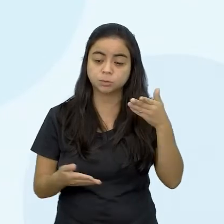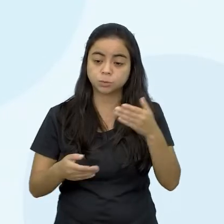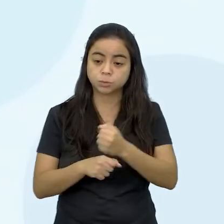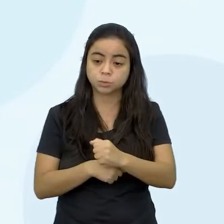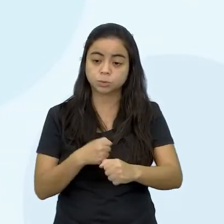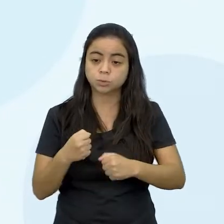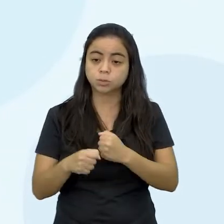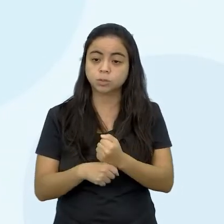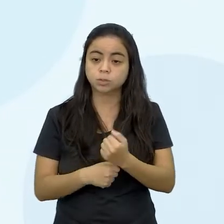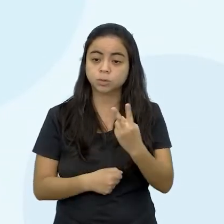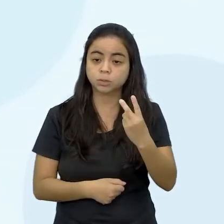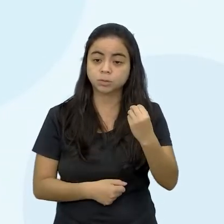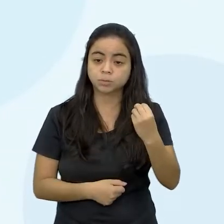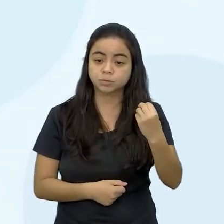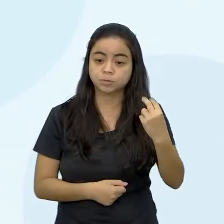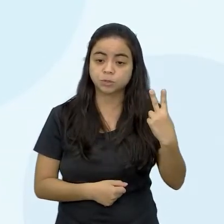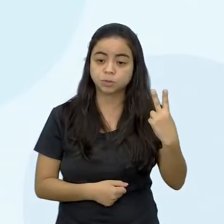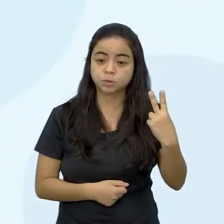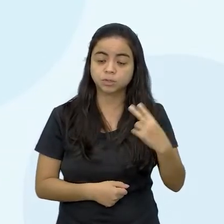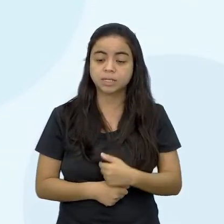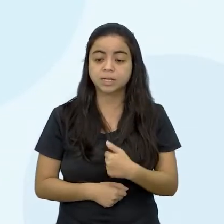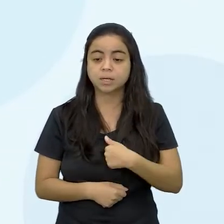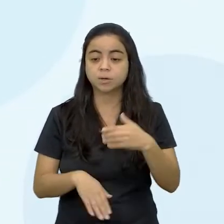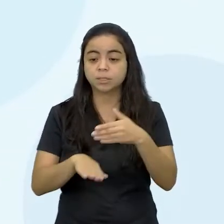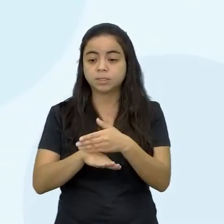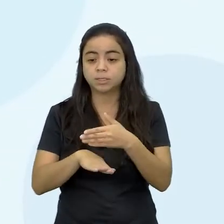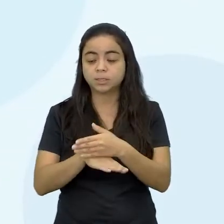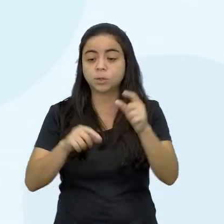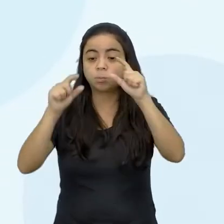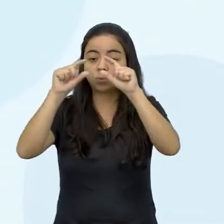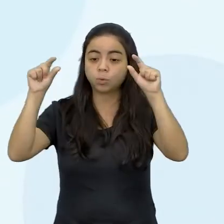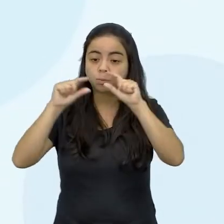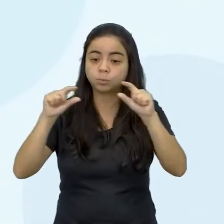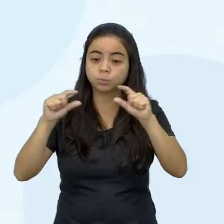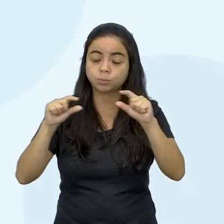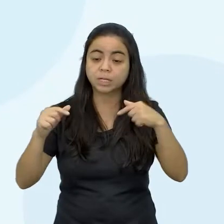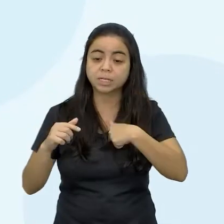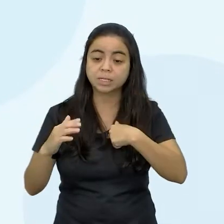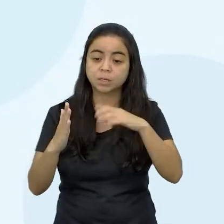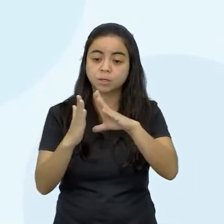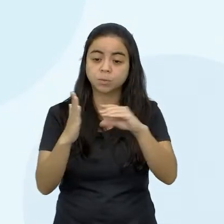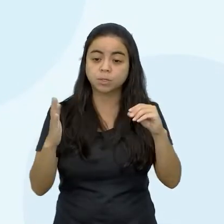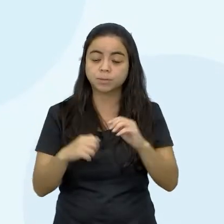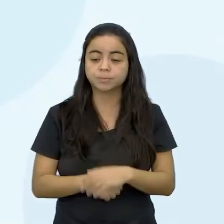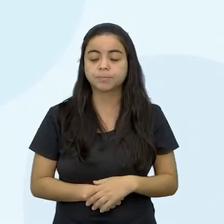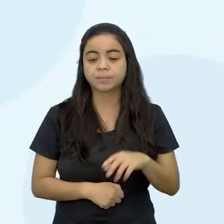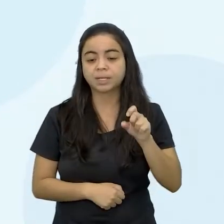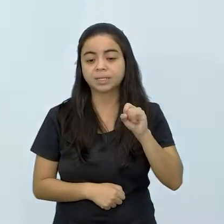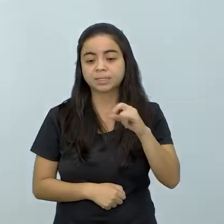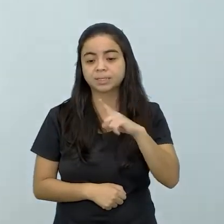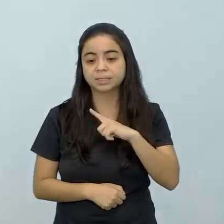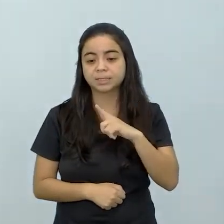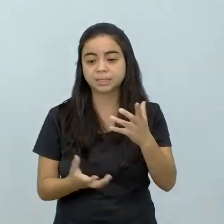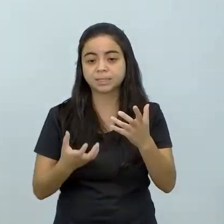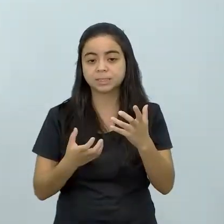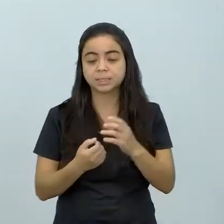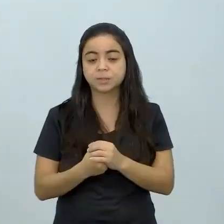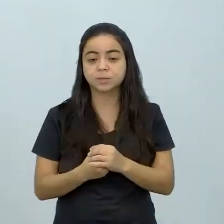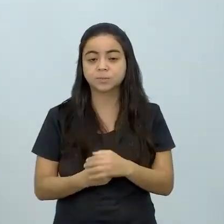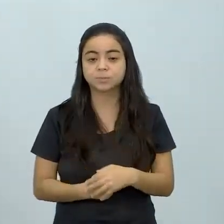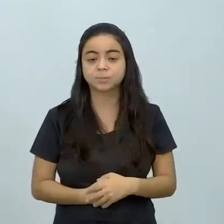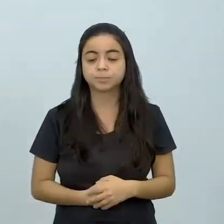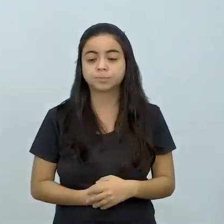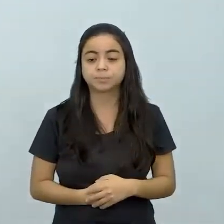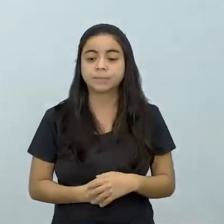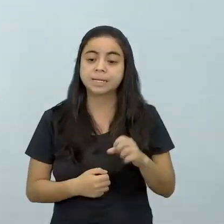ano ali então eu as é isso daí é a minha fonte é de onde eu tirei isso se eu quiser fazer um esquema pode voltar um minutinho para